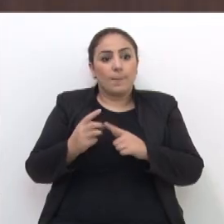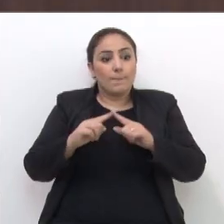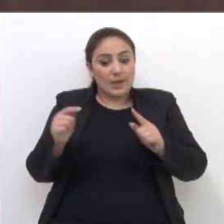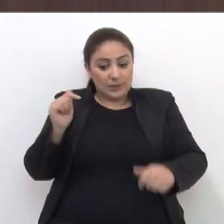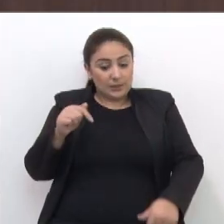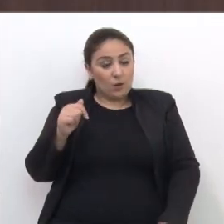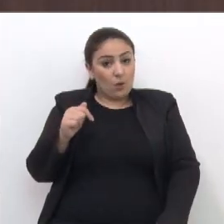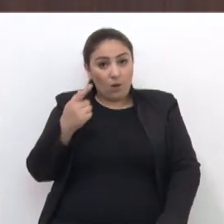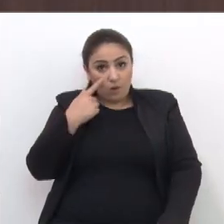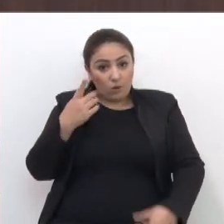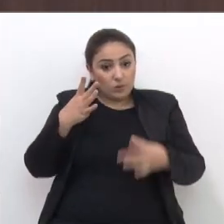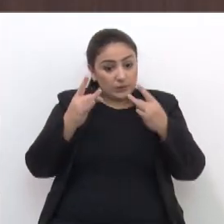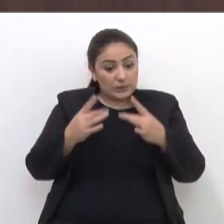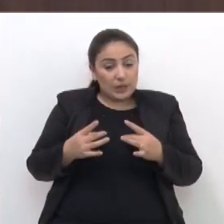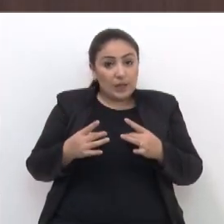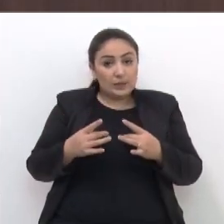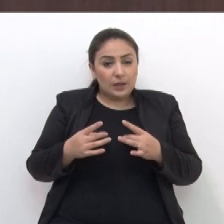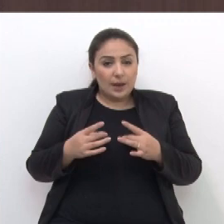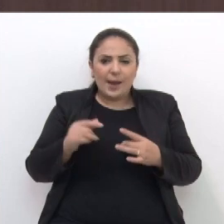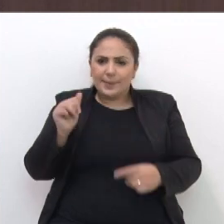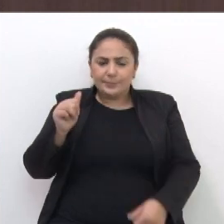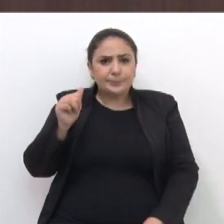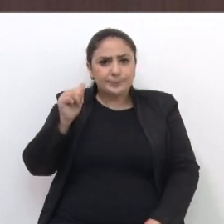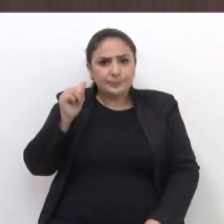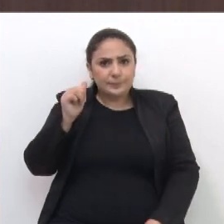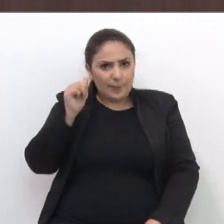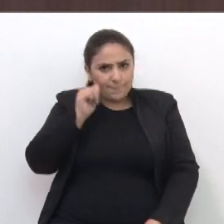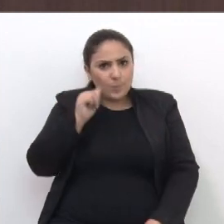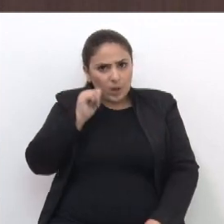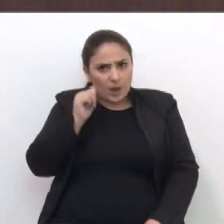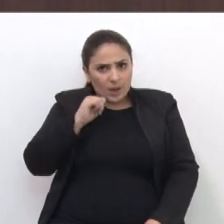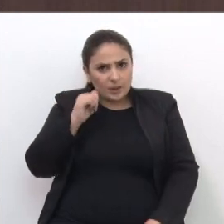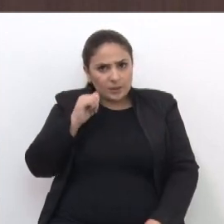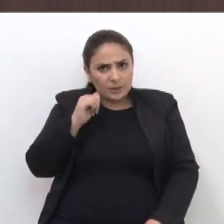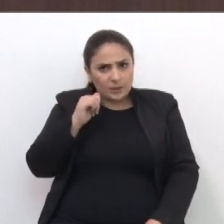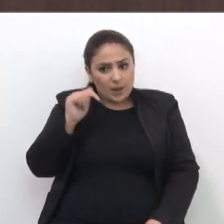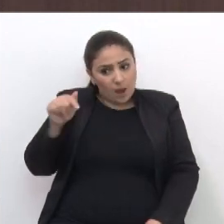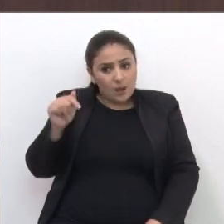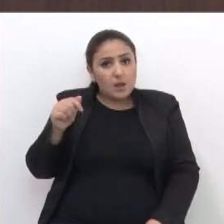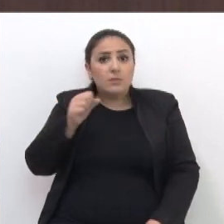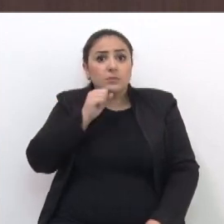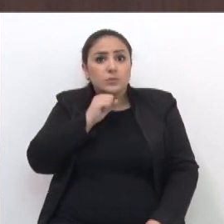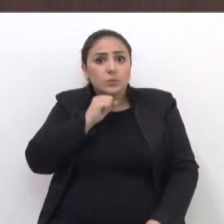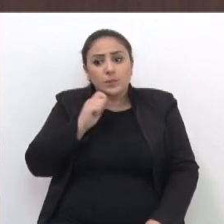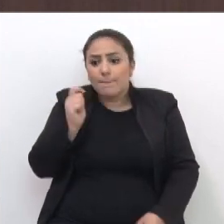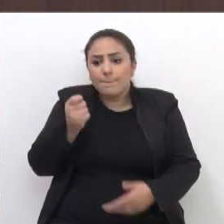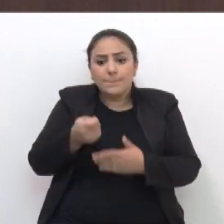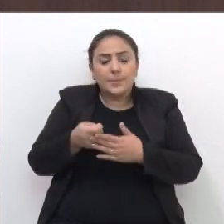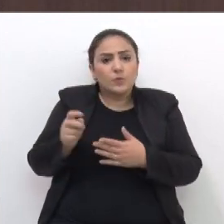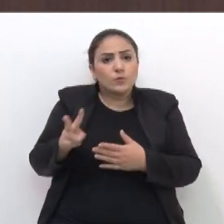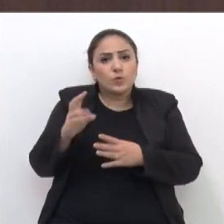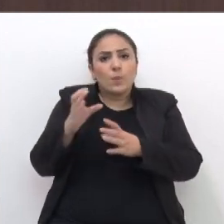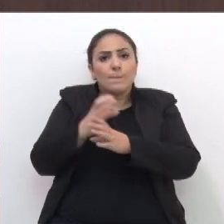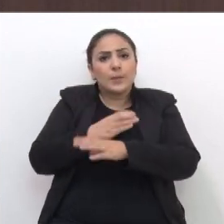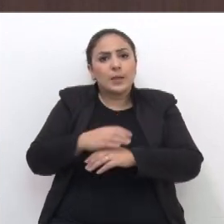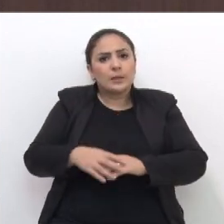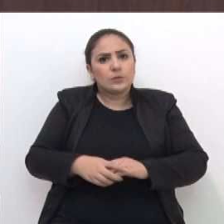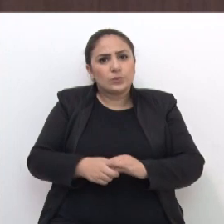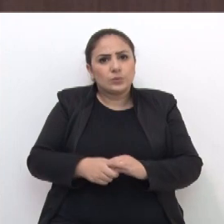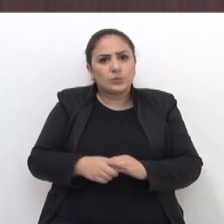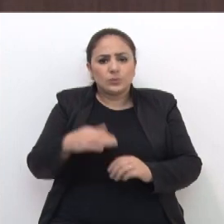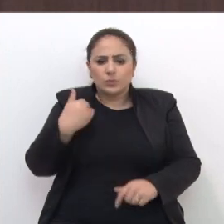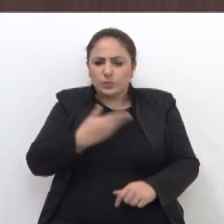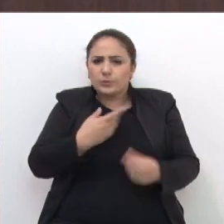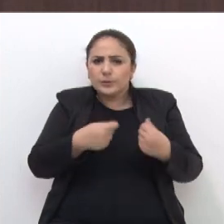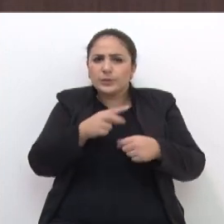aqui, um detalhe que me chamou a atenção, aquela senhora era uma idosa, e ela pagou o preço cheio. Então nós temos que ter